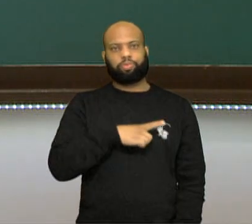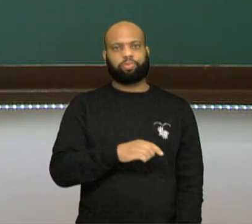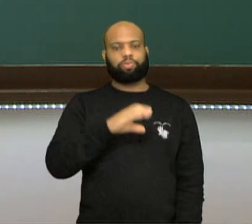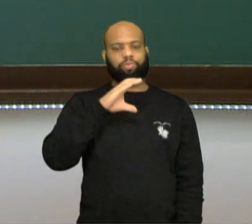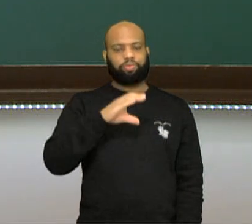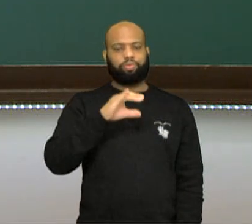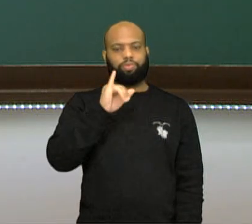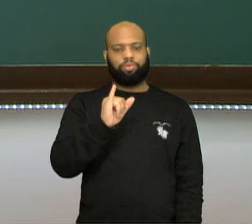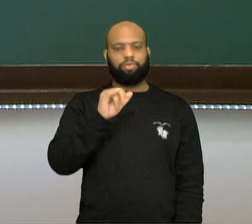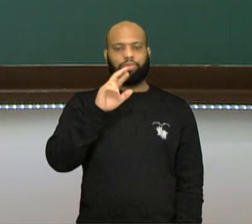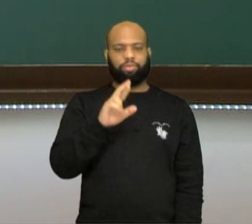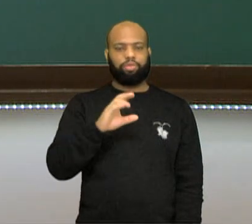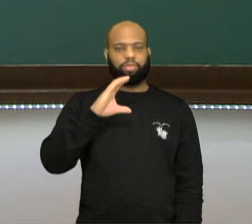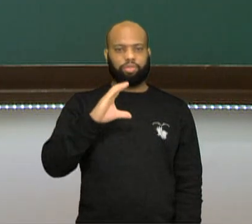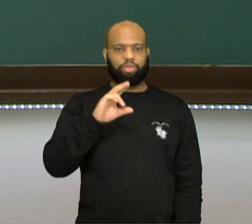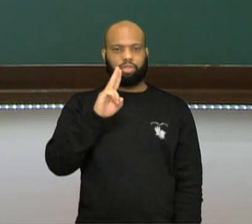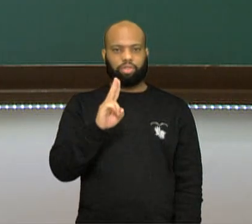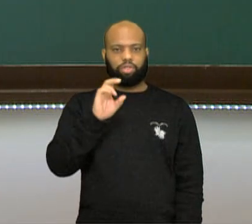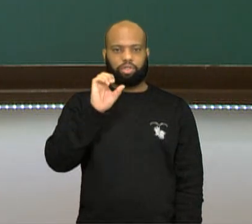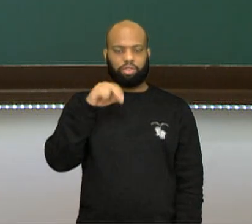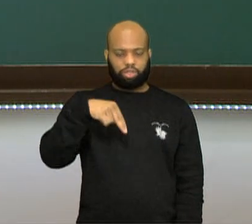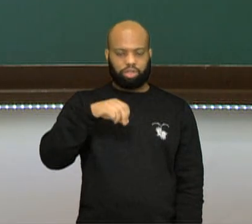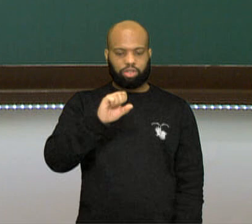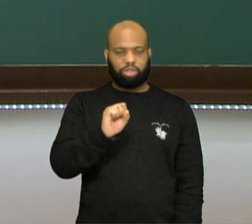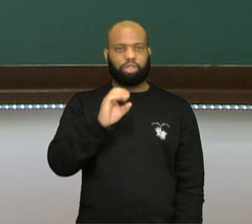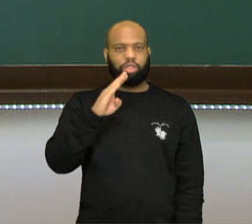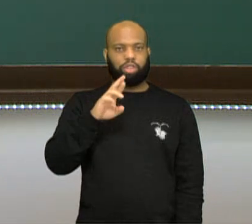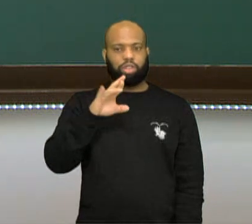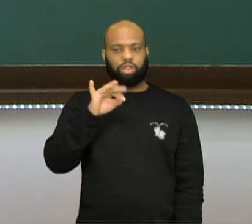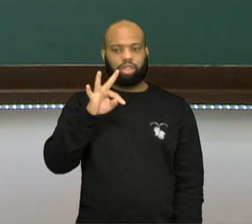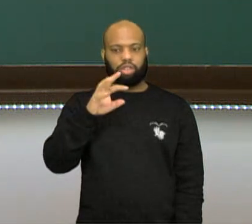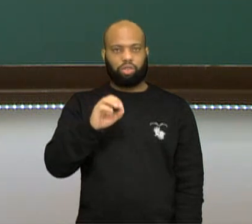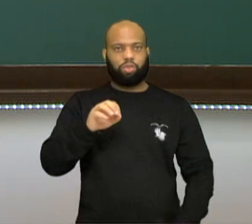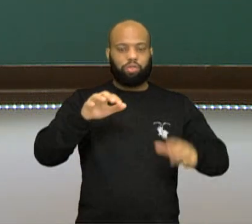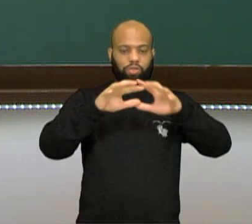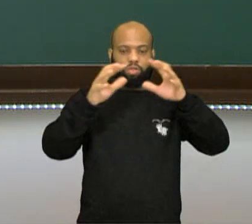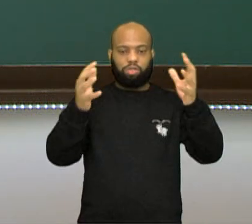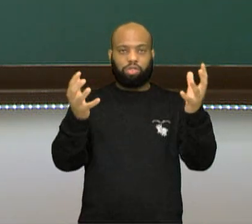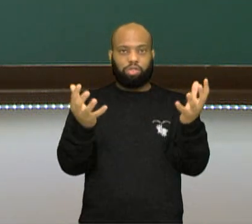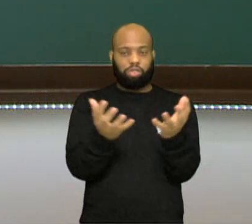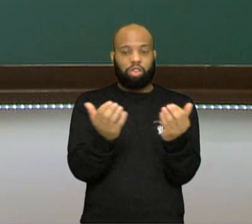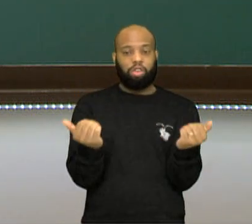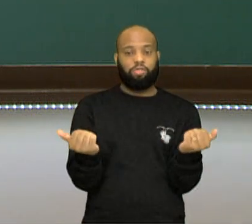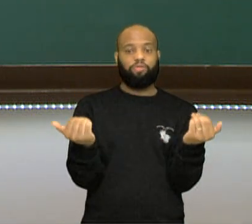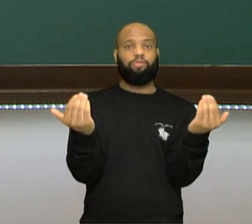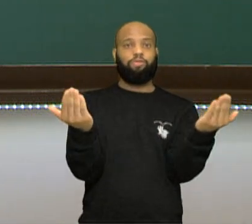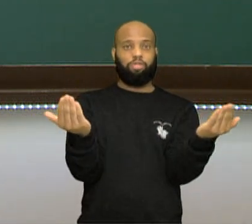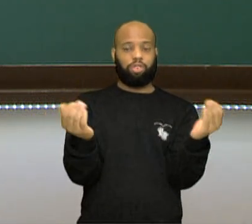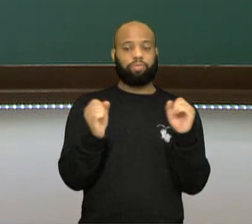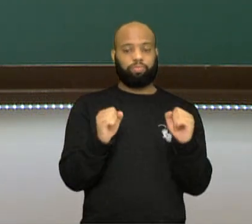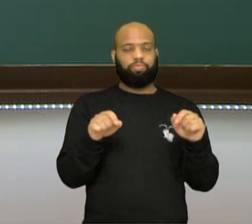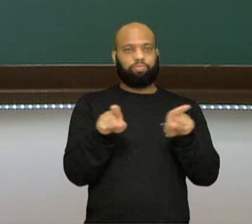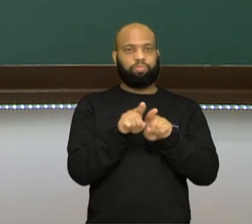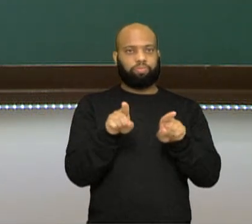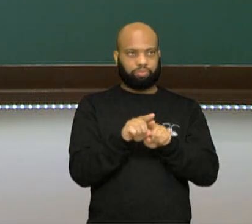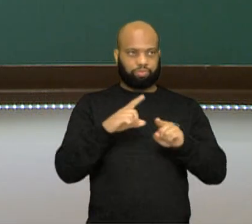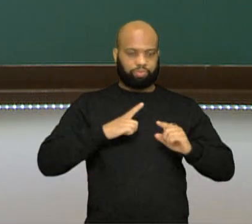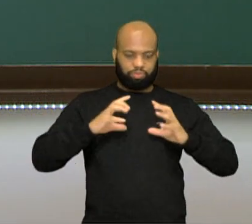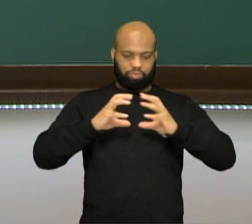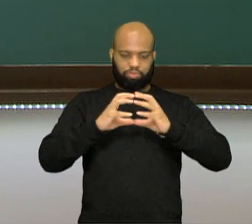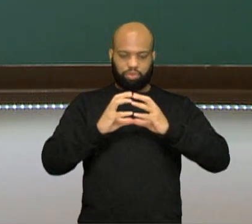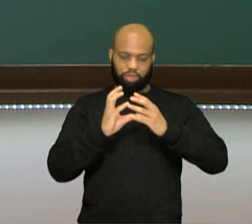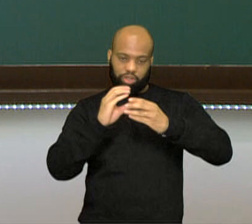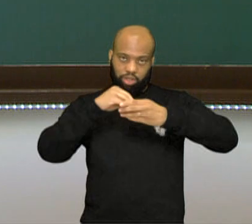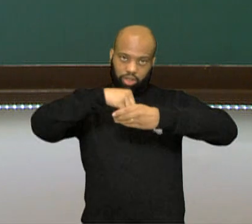é exatamente quando ele está constando por fora. Então, por exemplo, poderia esse problema ao contrário, ou